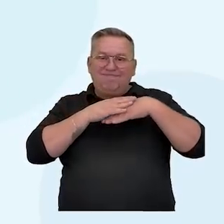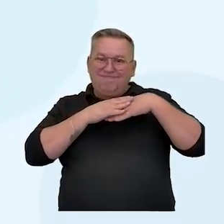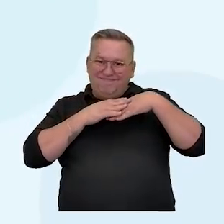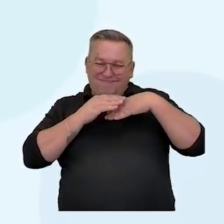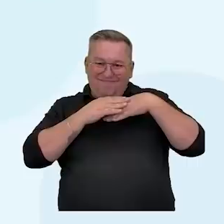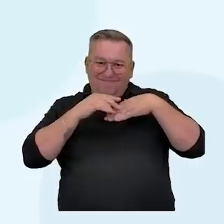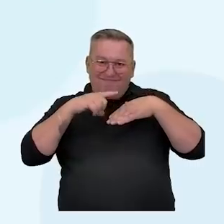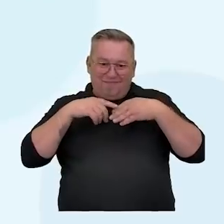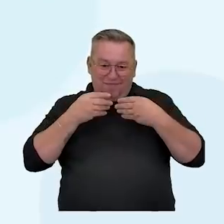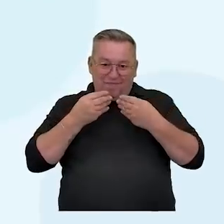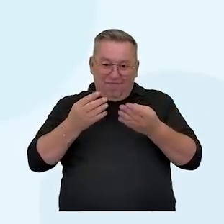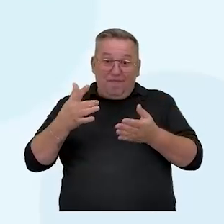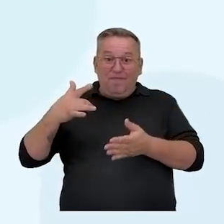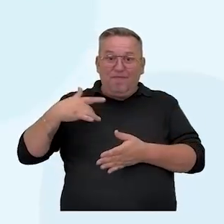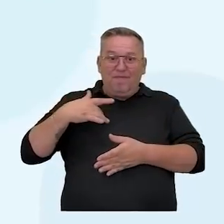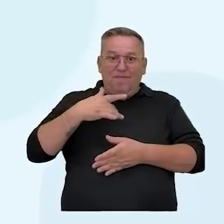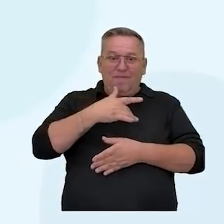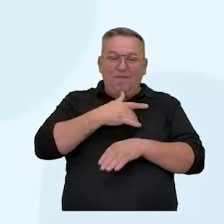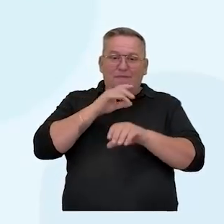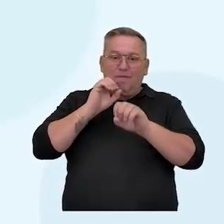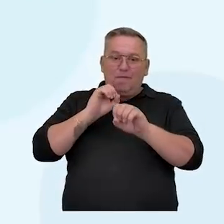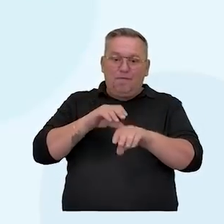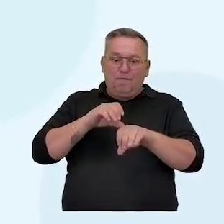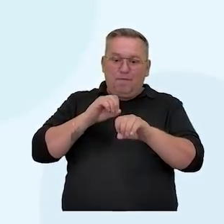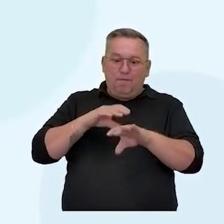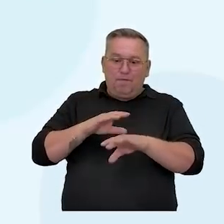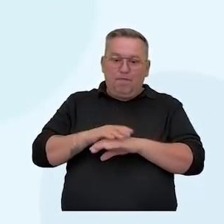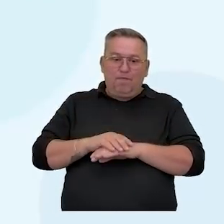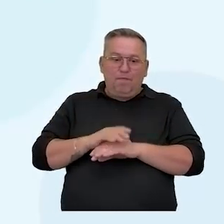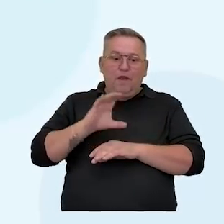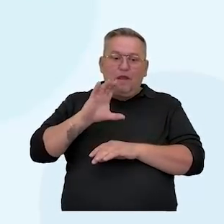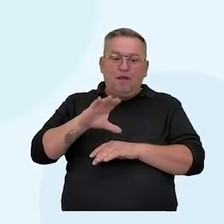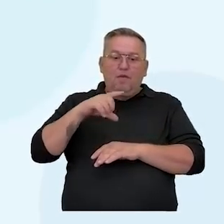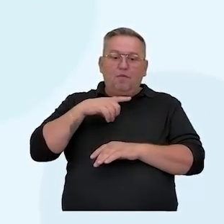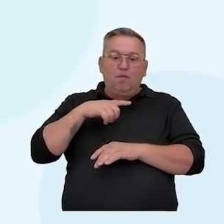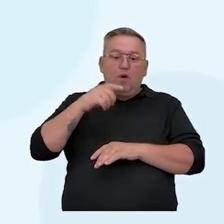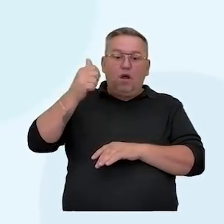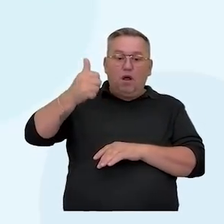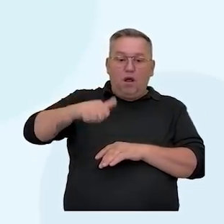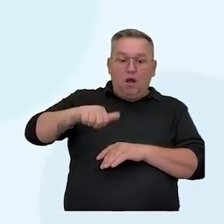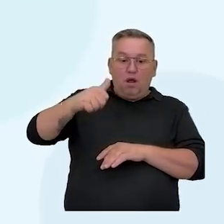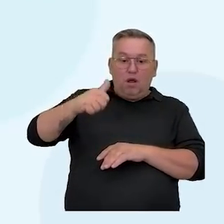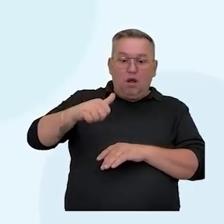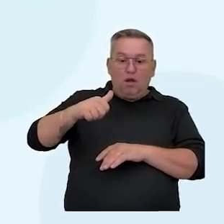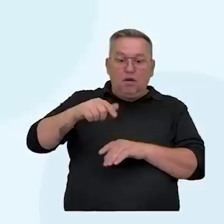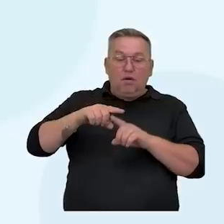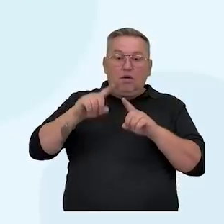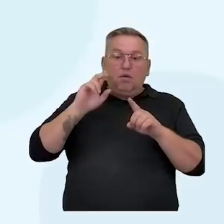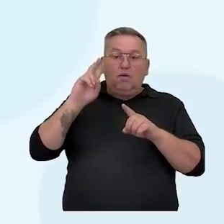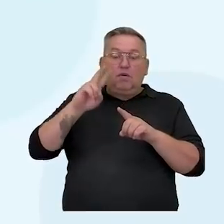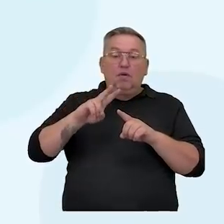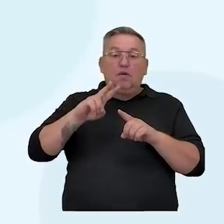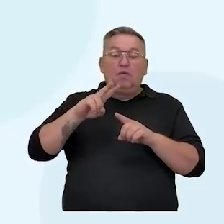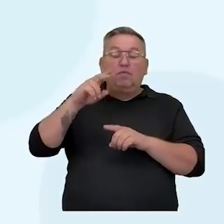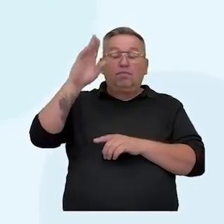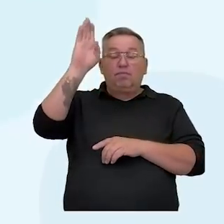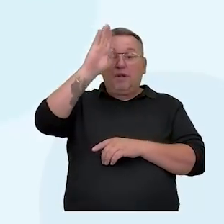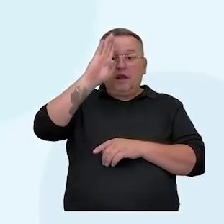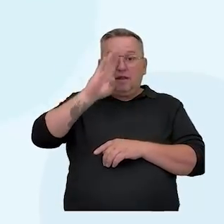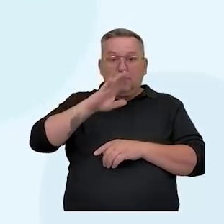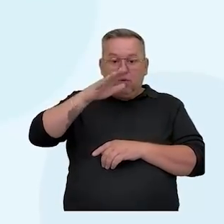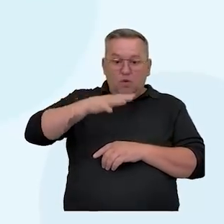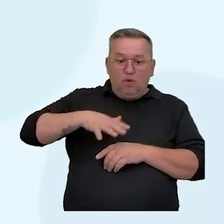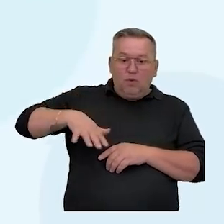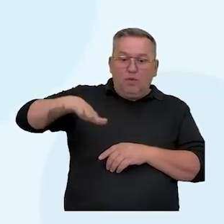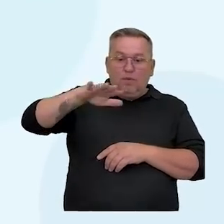obrigação dar saúde e educação a seus filhos. É assim que se pode analisar até que ponto a nação